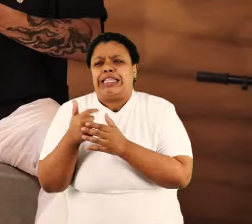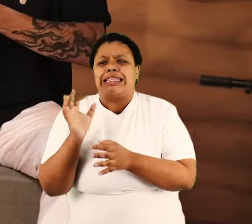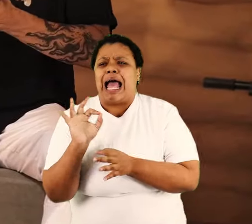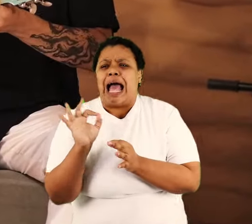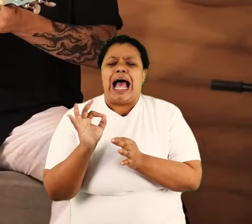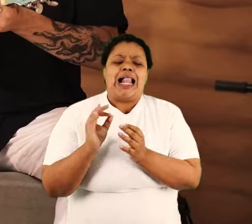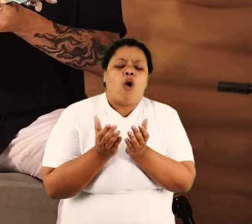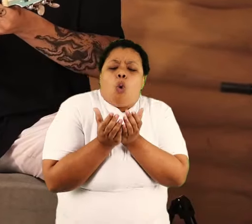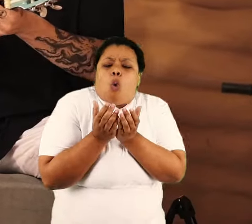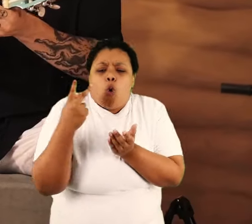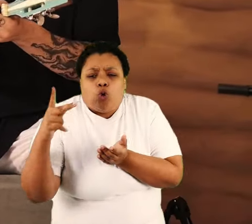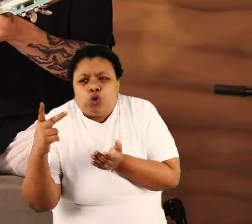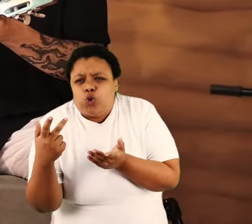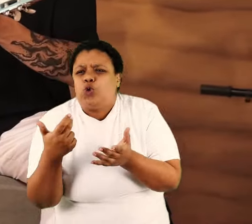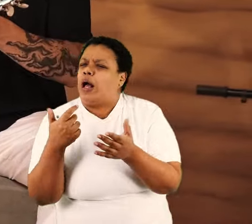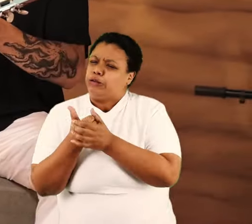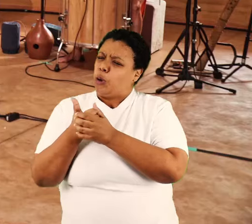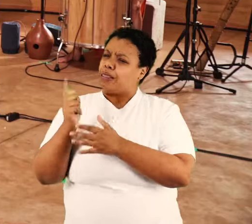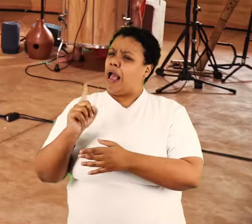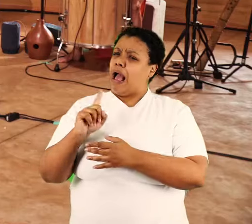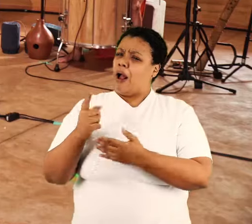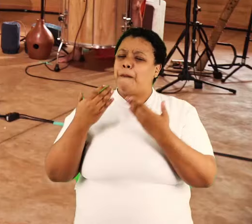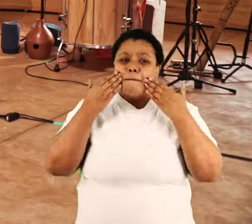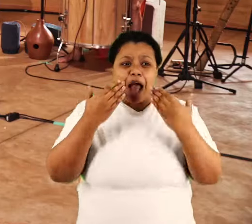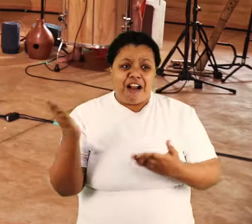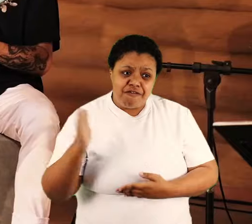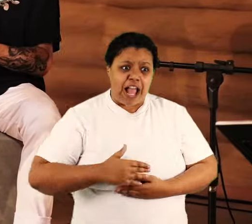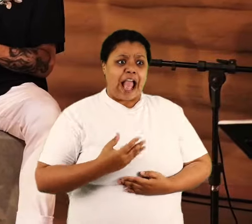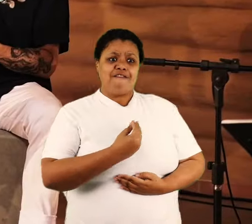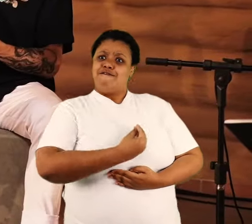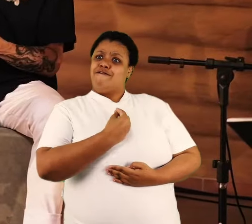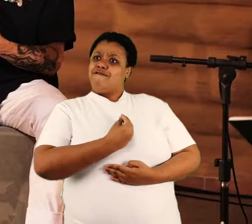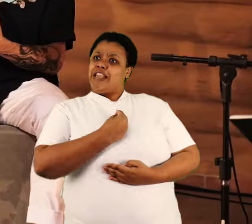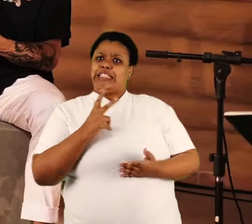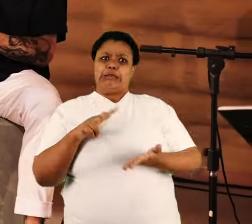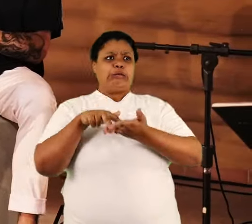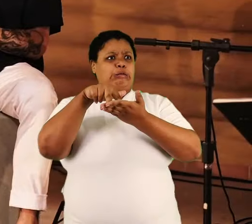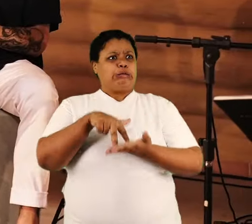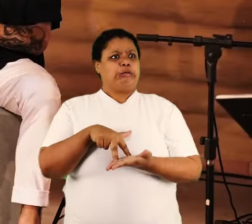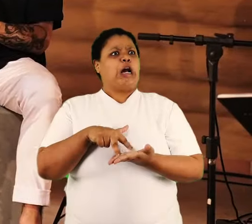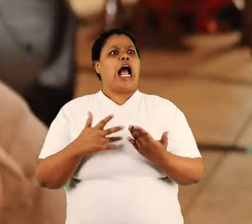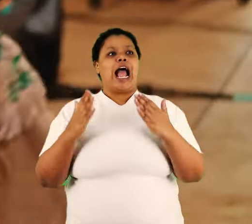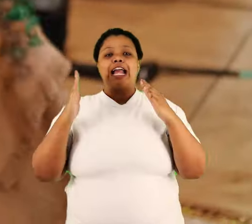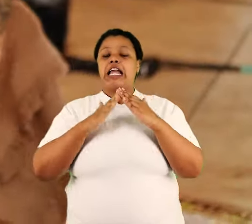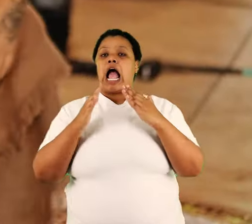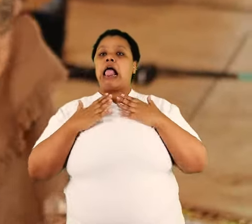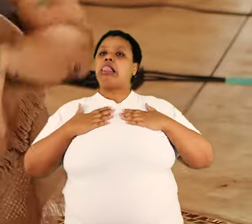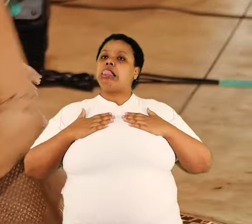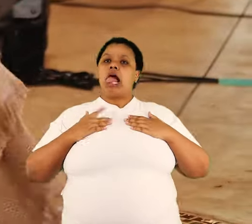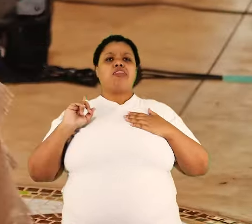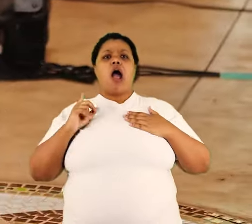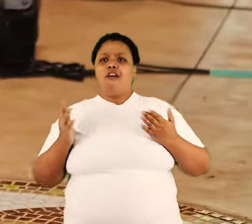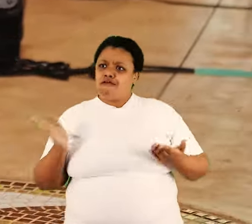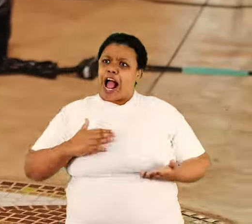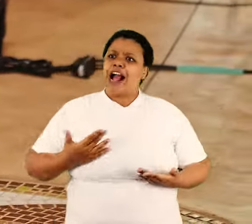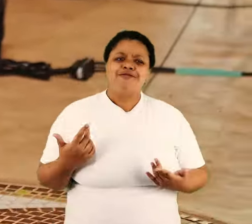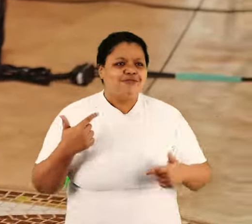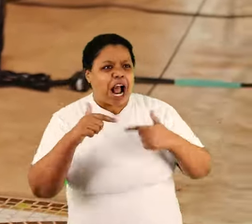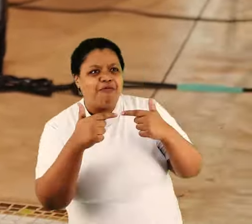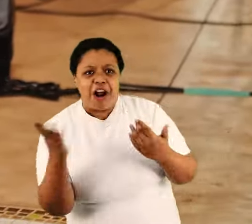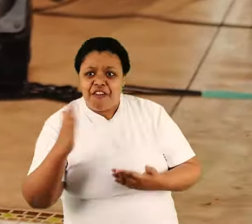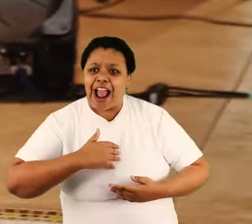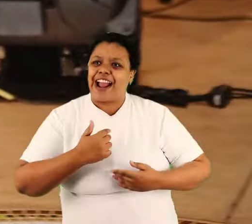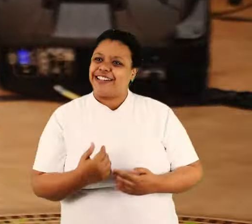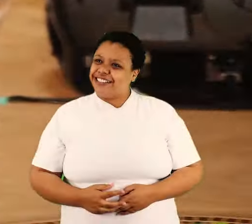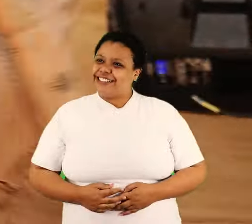a cabocla bonita, da vida onda não te derruba. Casa não é tua calunga, não esquece esse teu